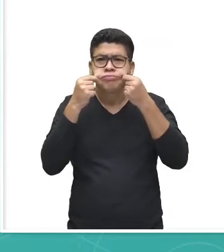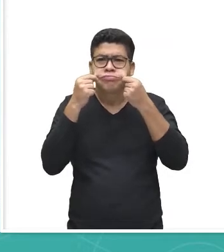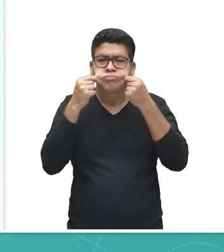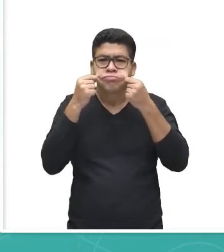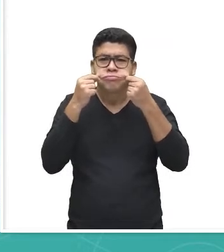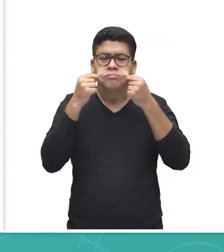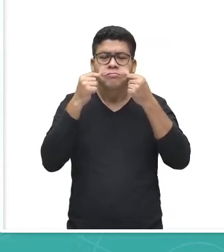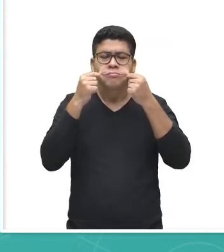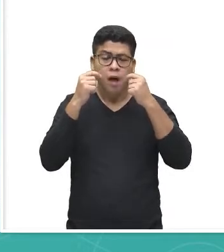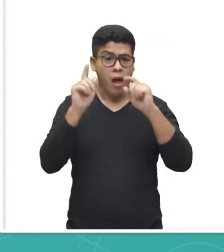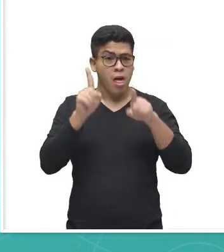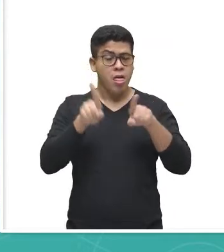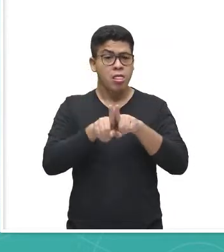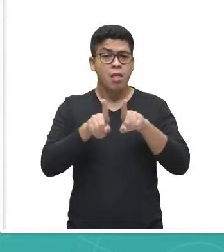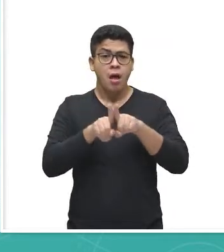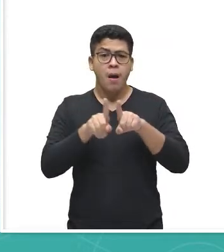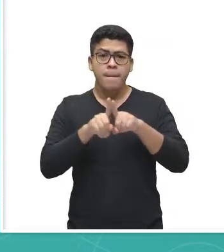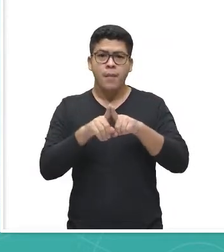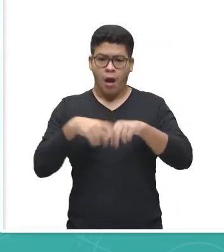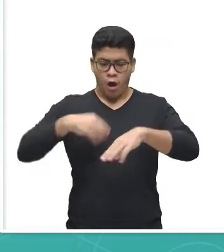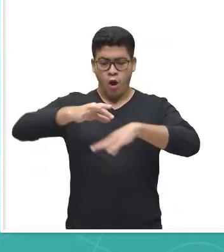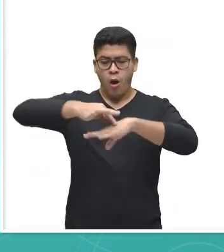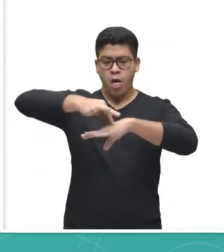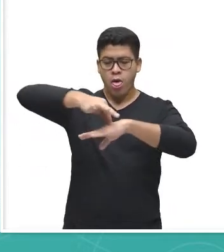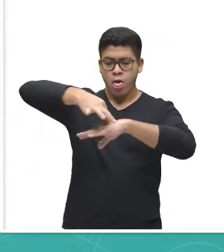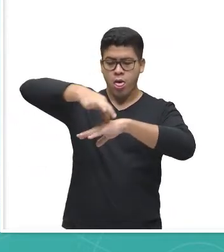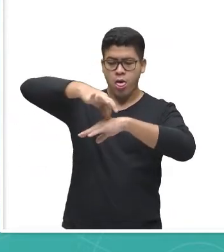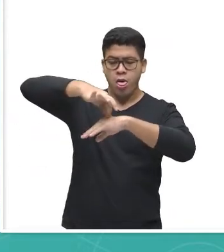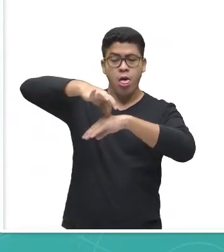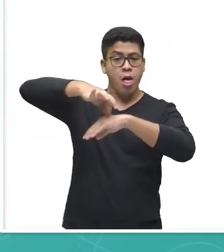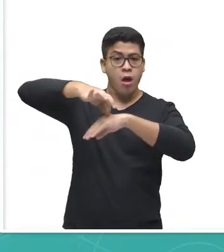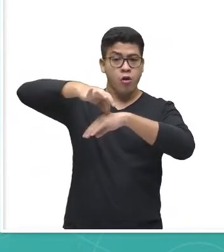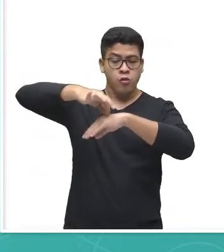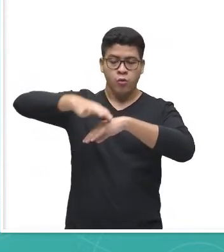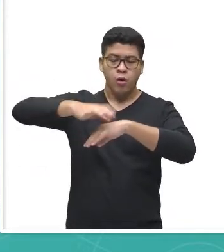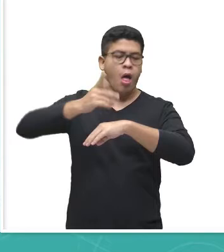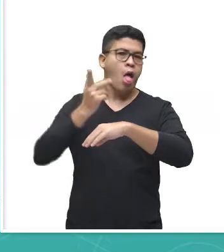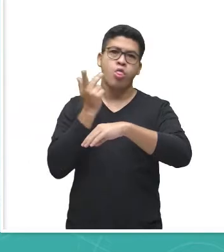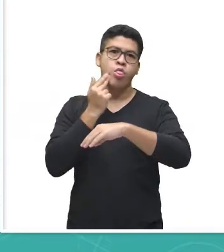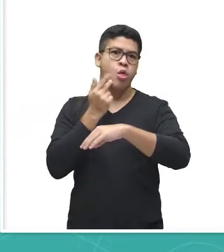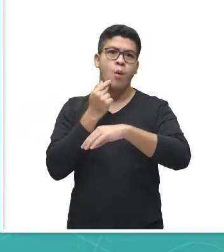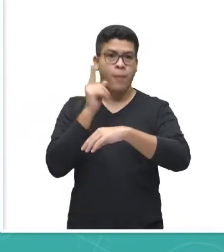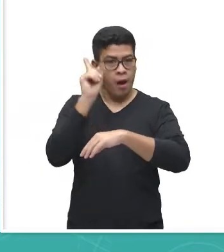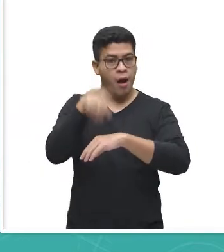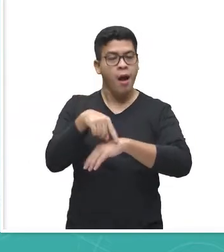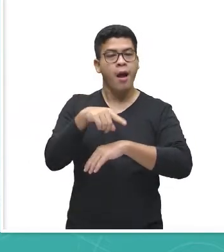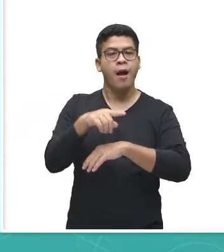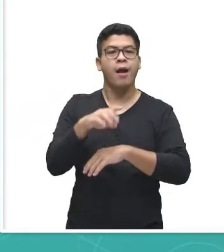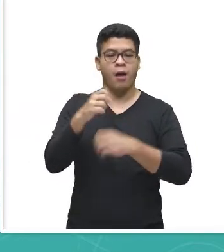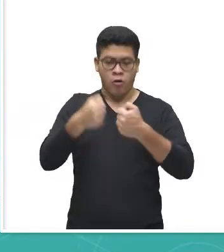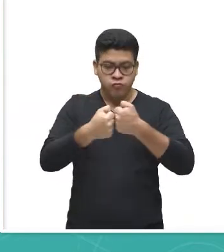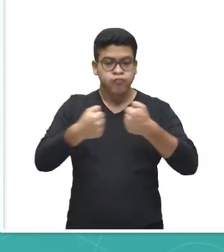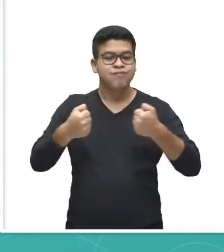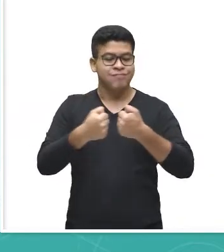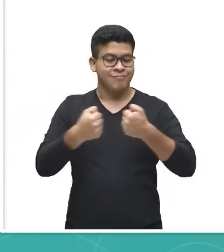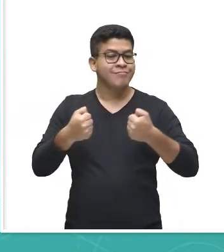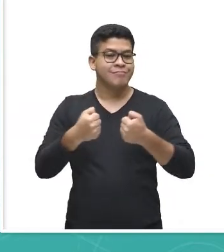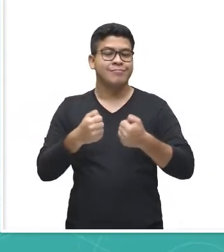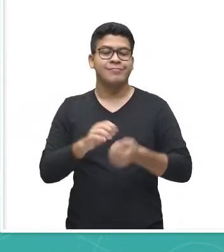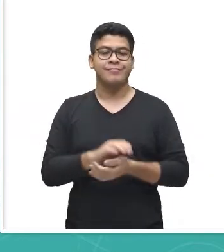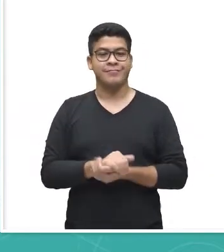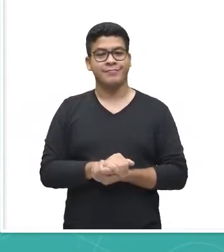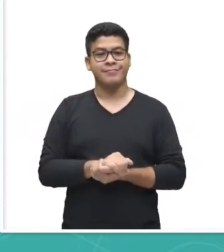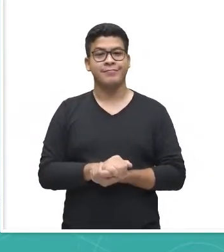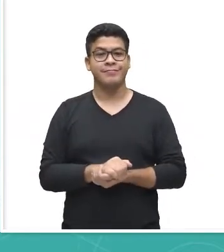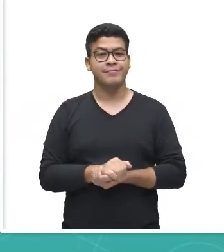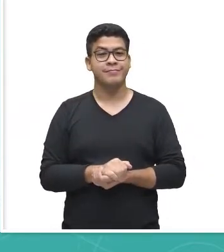Alguma coisa assim. A pele, ó, você puxa aqui, ó, ela retorna, né? Também é um exemplo da elasticidade,